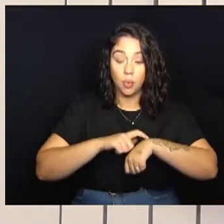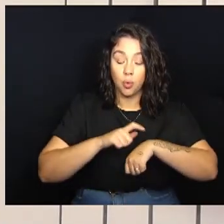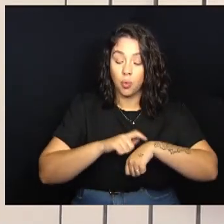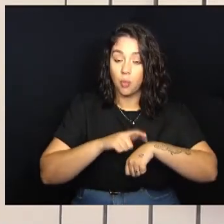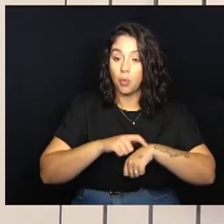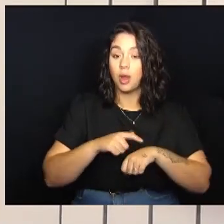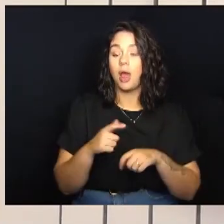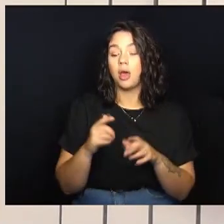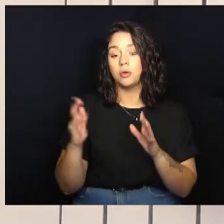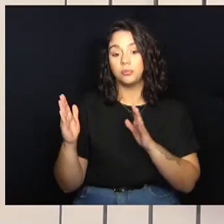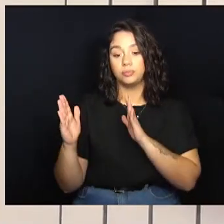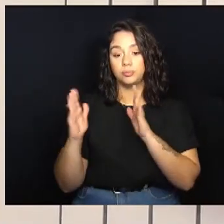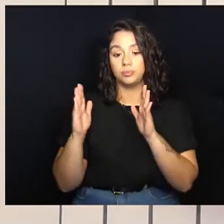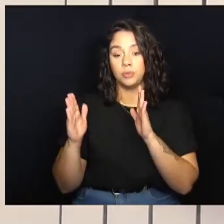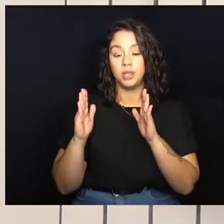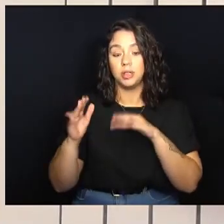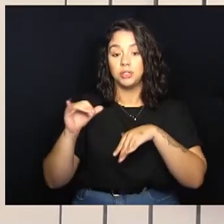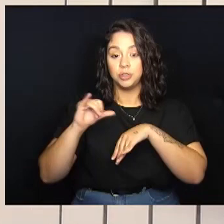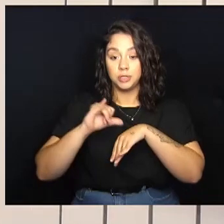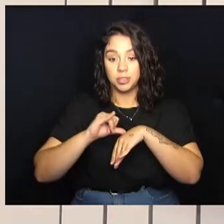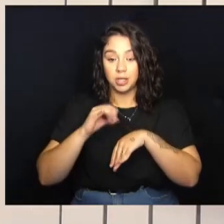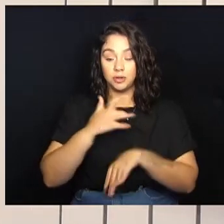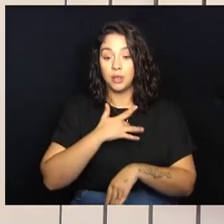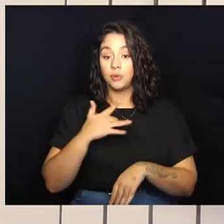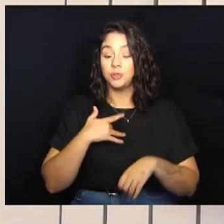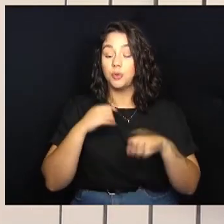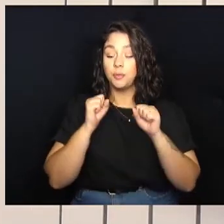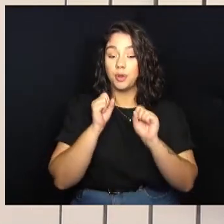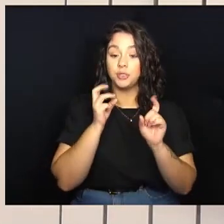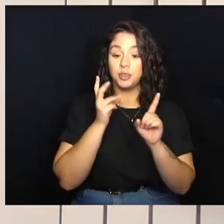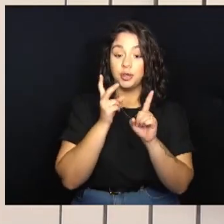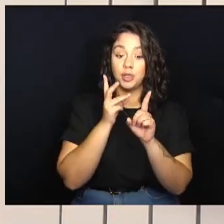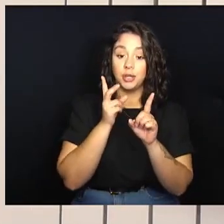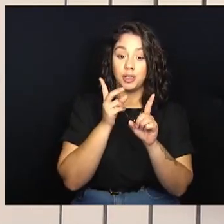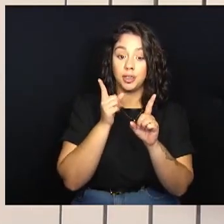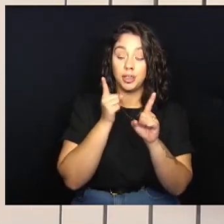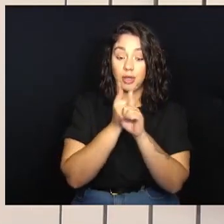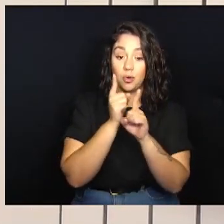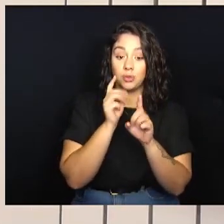centros de saúde podem ser encontrados lá no site